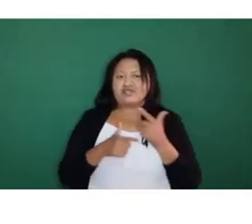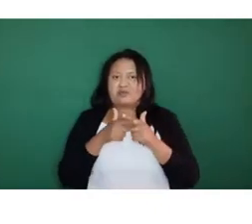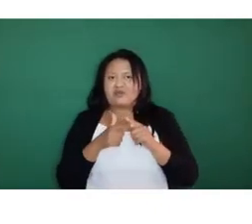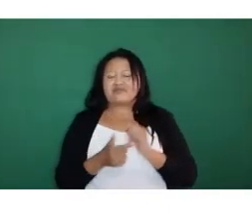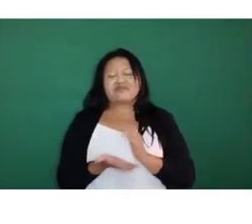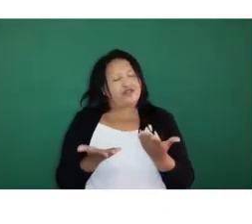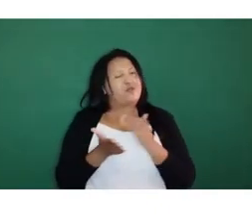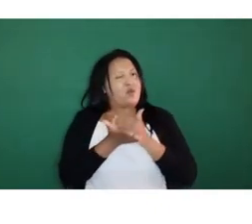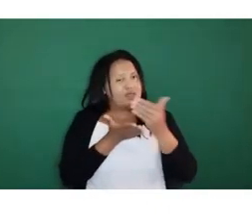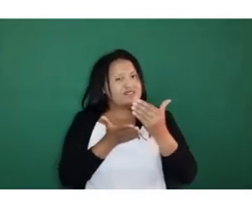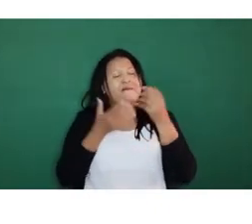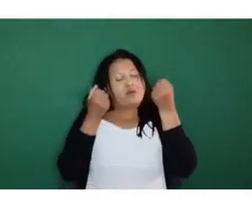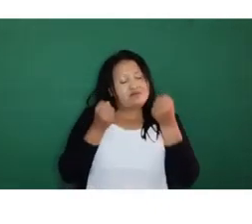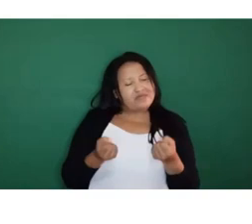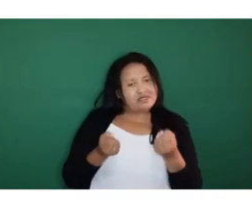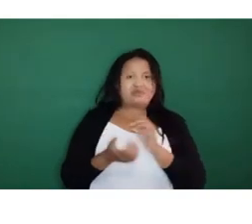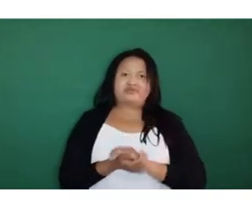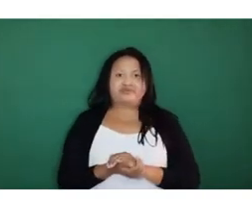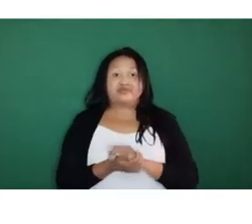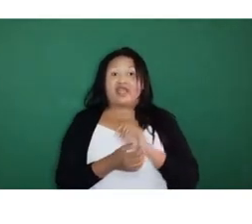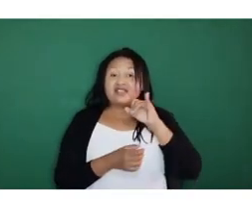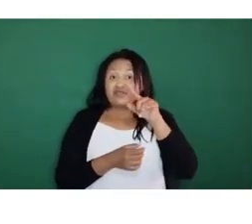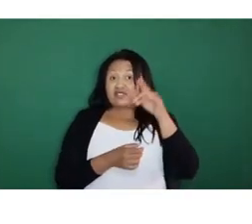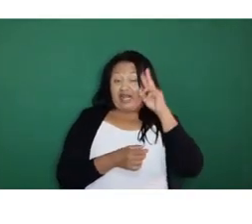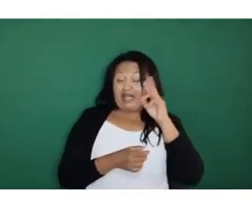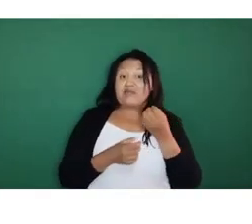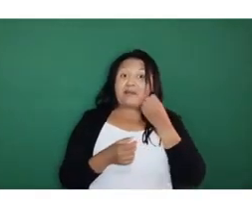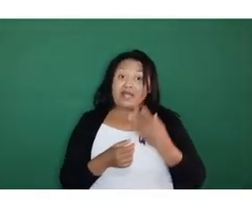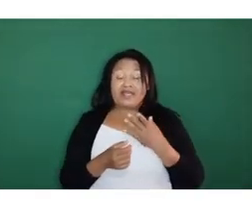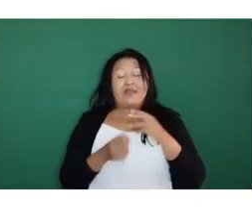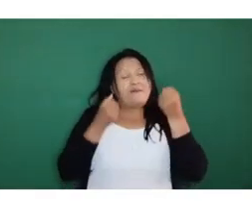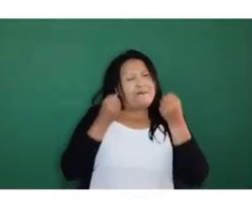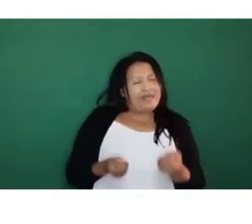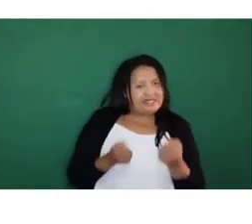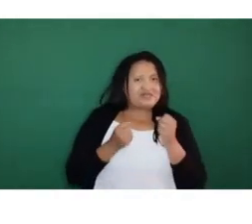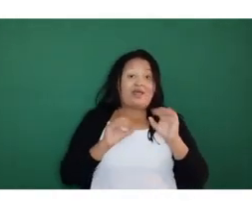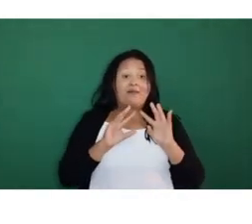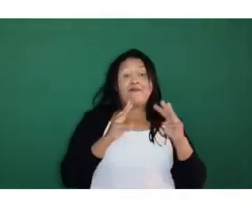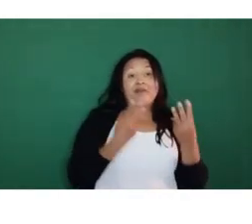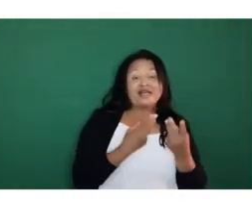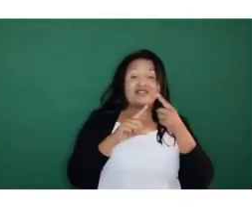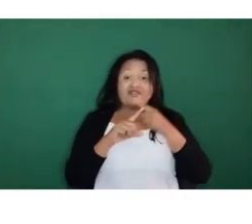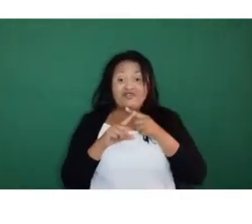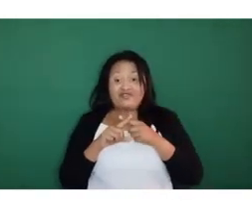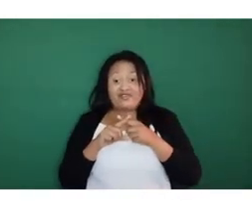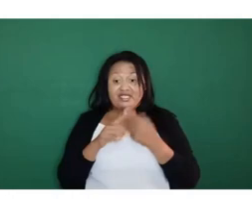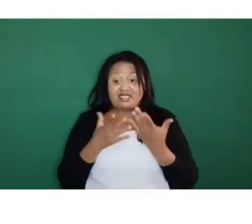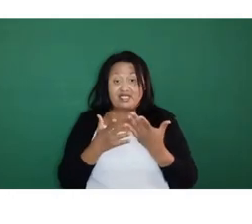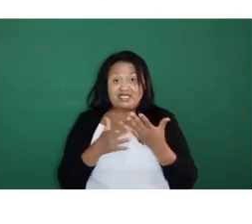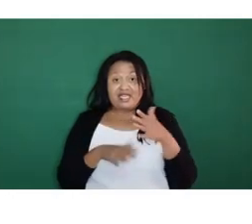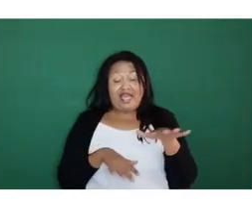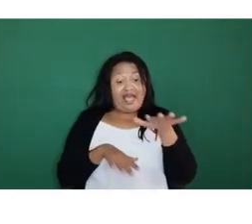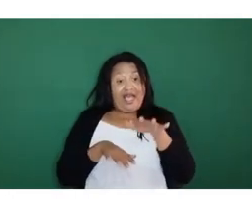Então vamos começar pelo peso então se você lembra muito bem peso é massa vezes a gravidade como ele disse